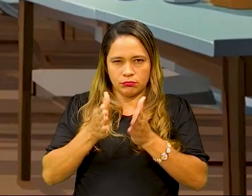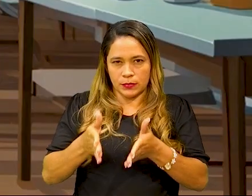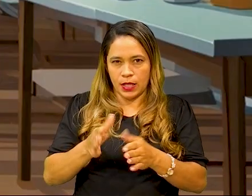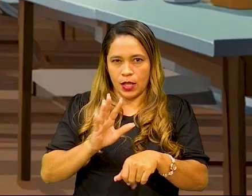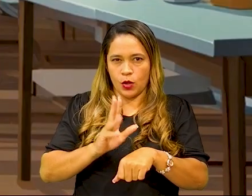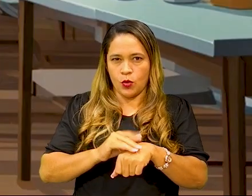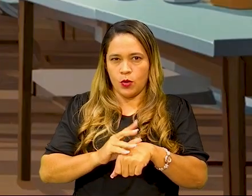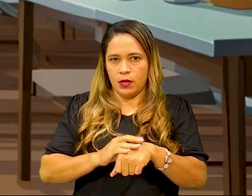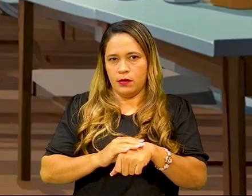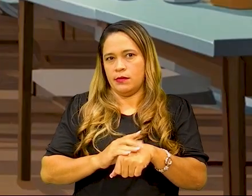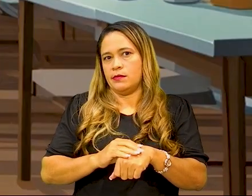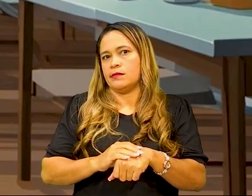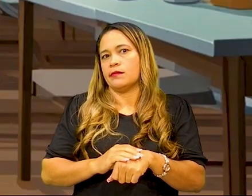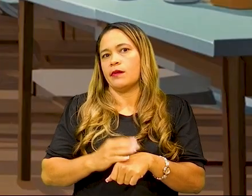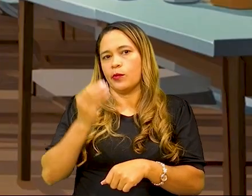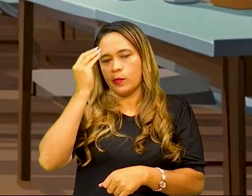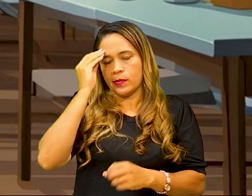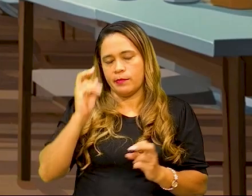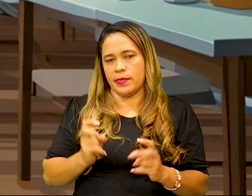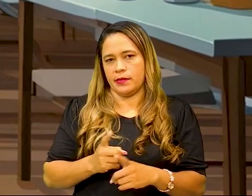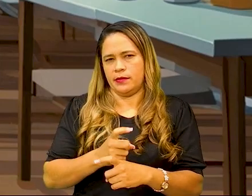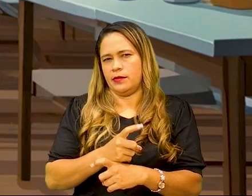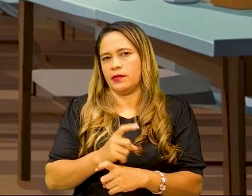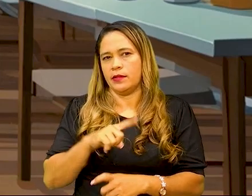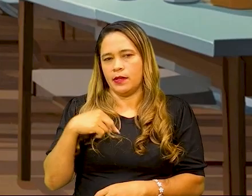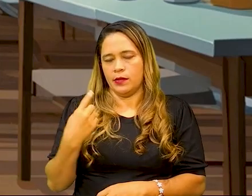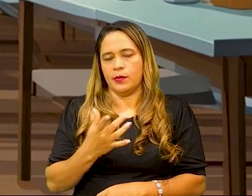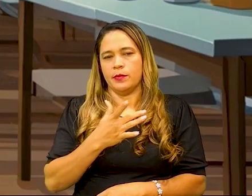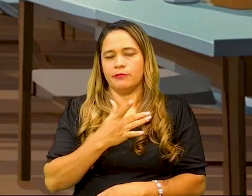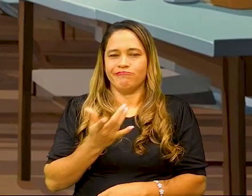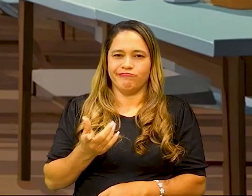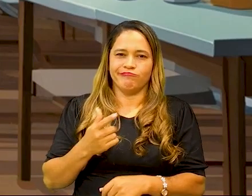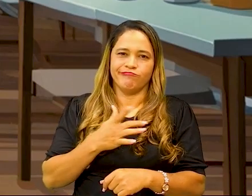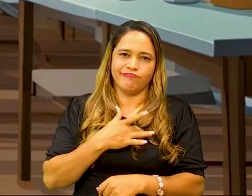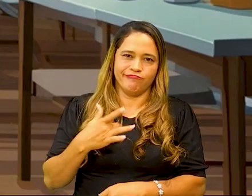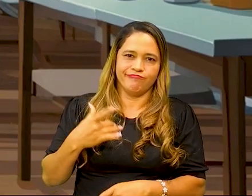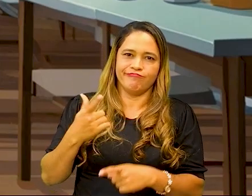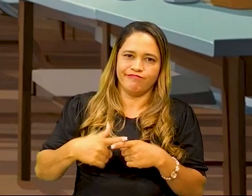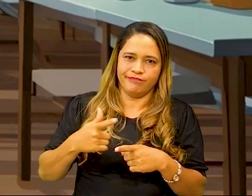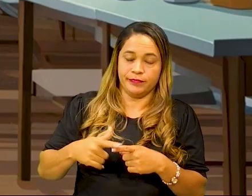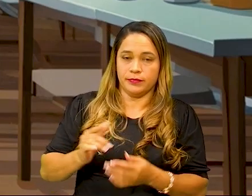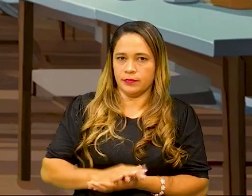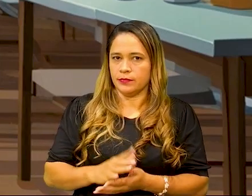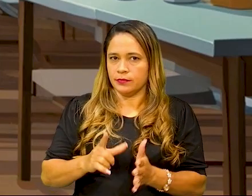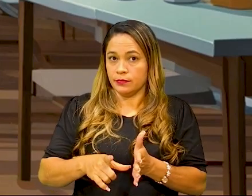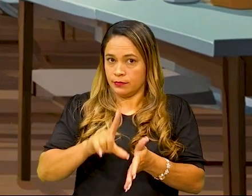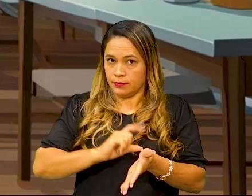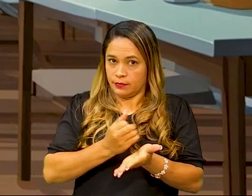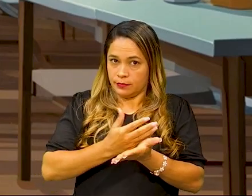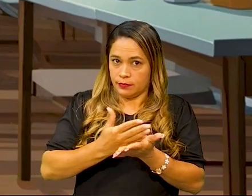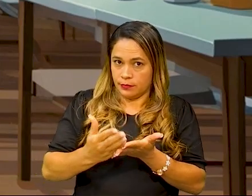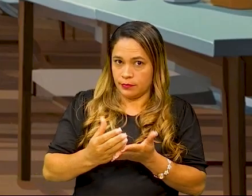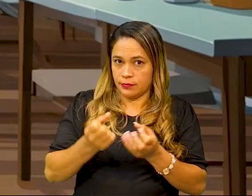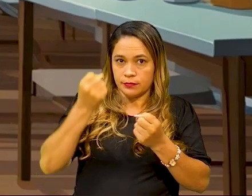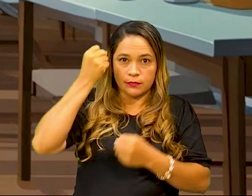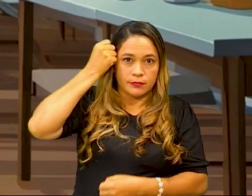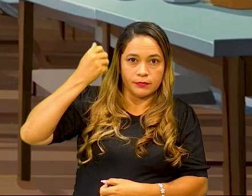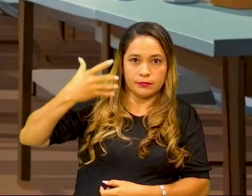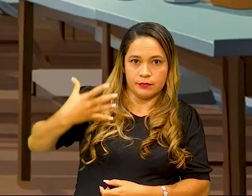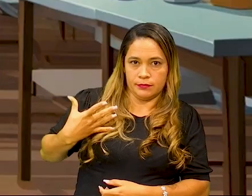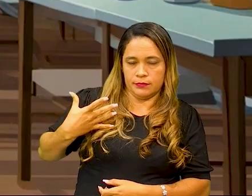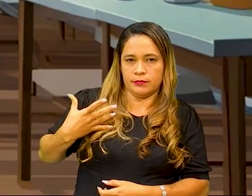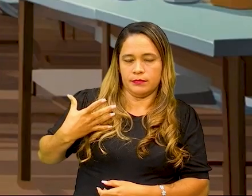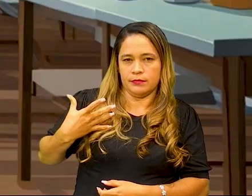pelas bactérias e que nos trazem problema à nossa saúde, tá ok? Antes da gente começar a nossa aula, eu vou fazer uma